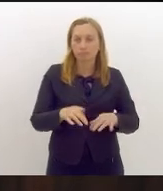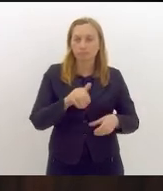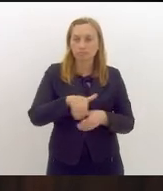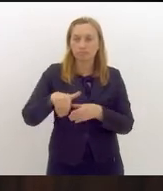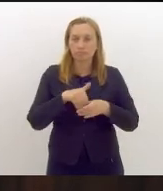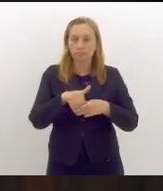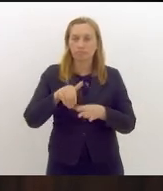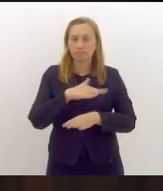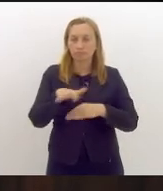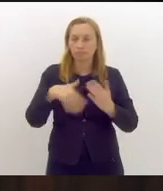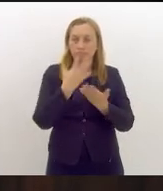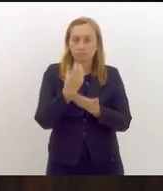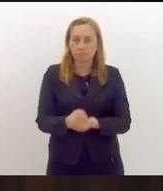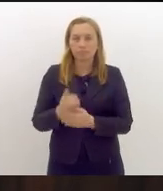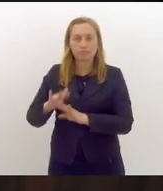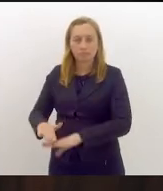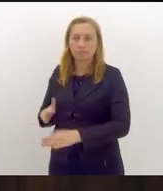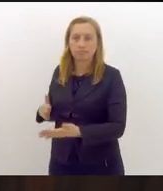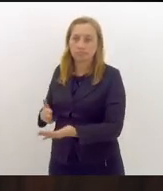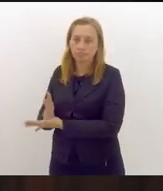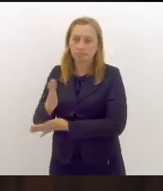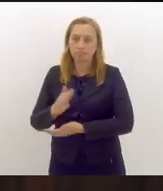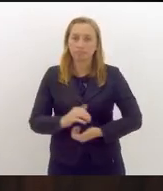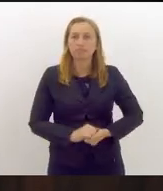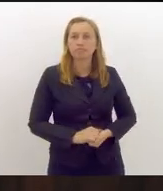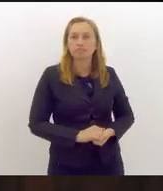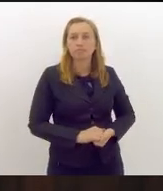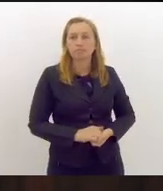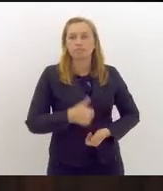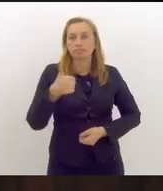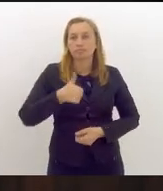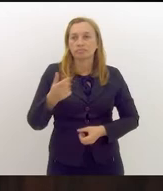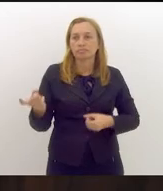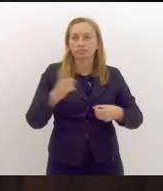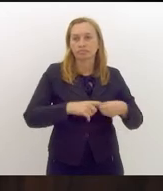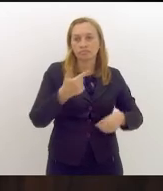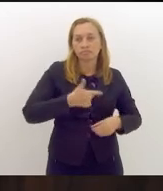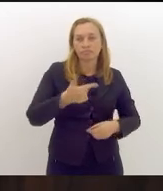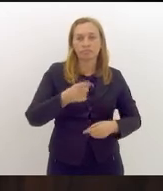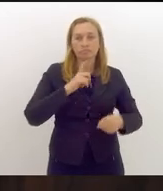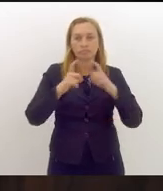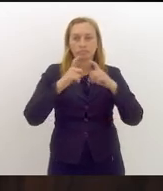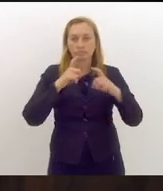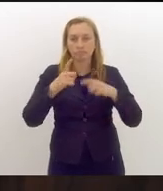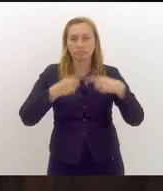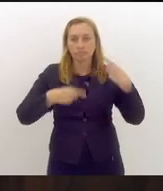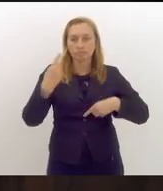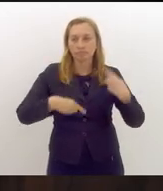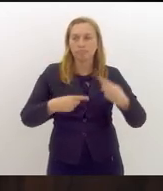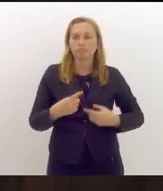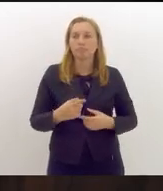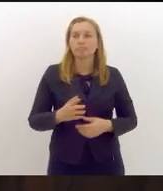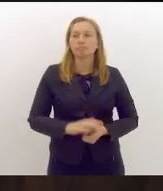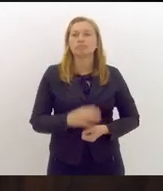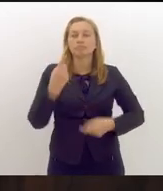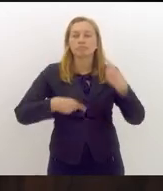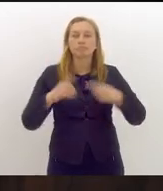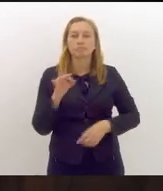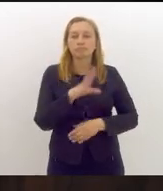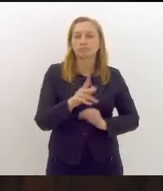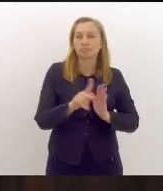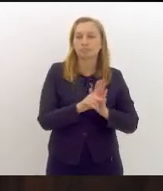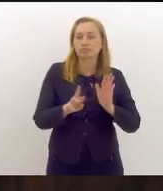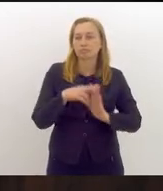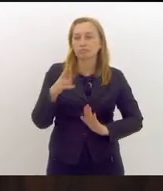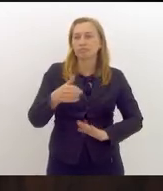em votação senhores que aprovam permaneças Como estão aprovado em primeira retorna em segunda discussão em discussão única projeto